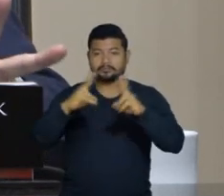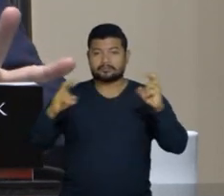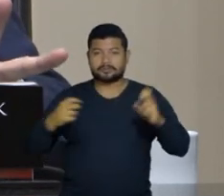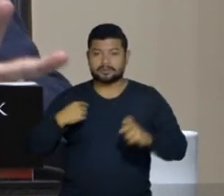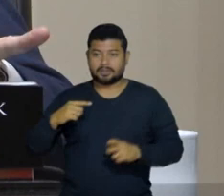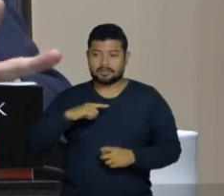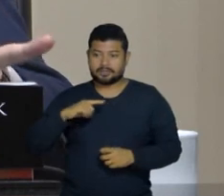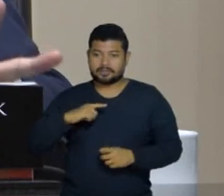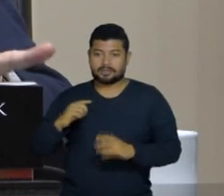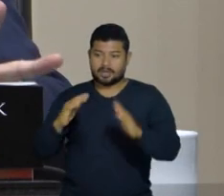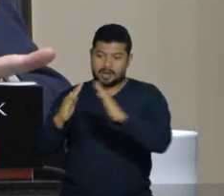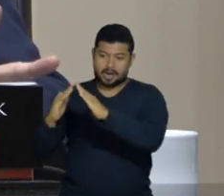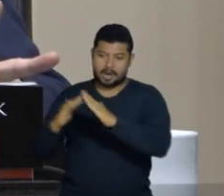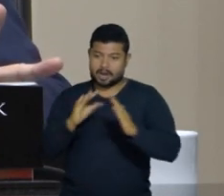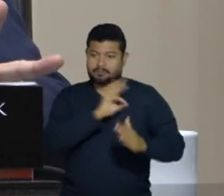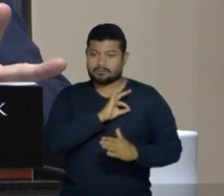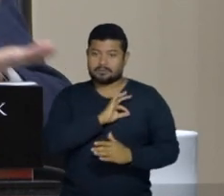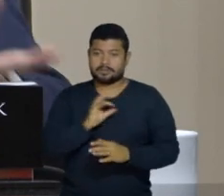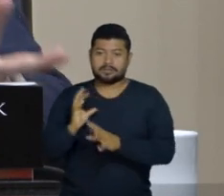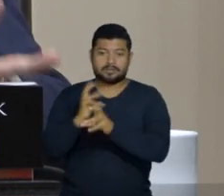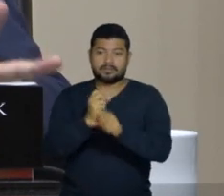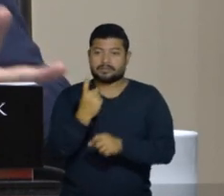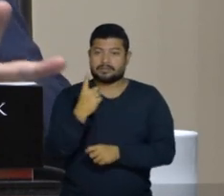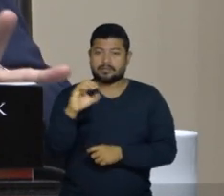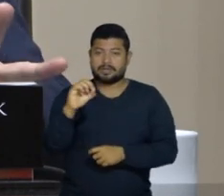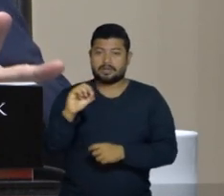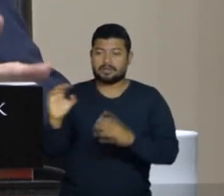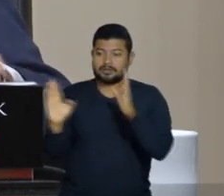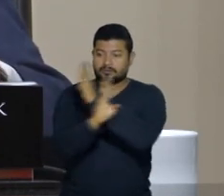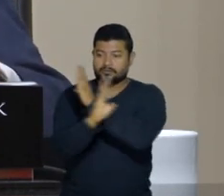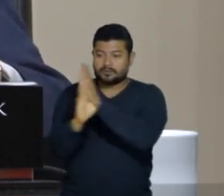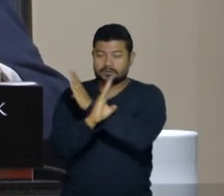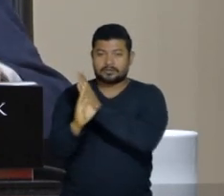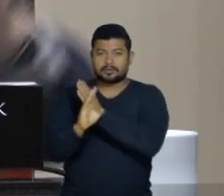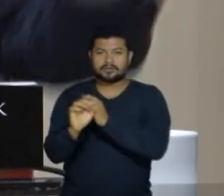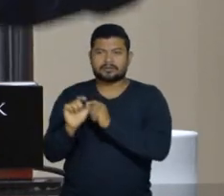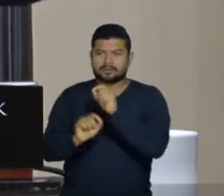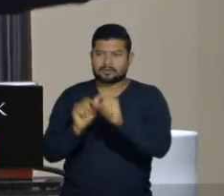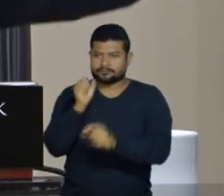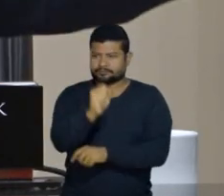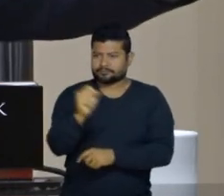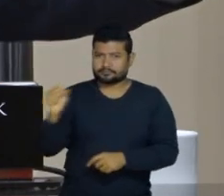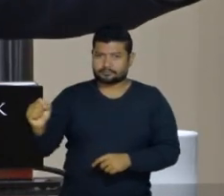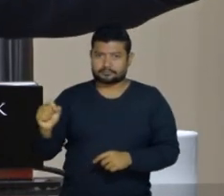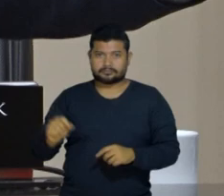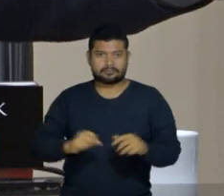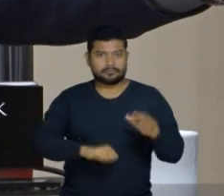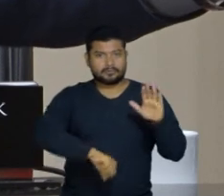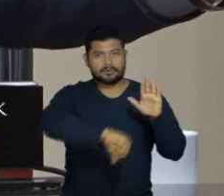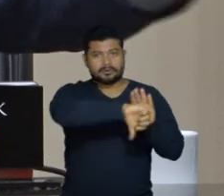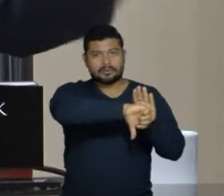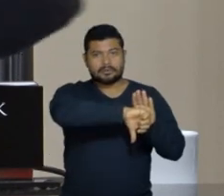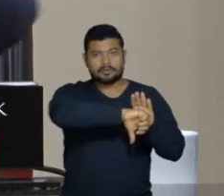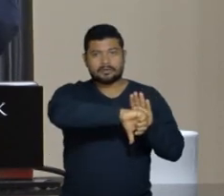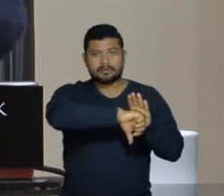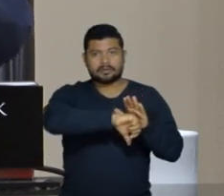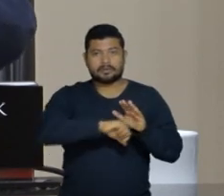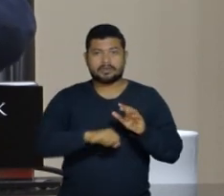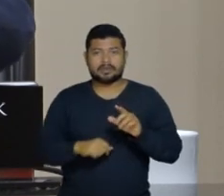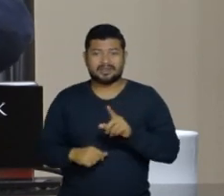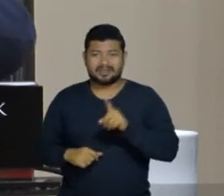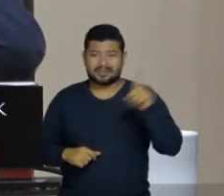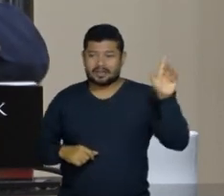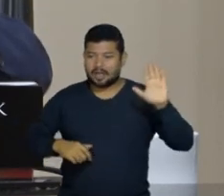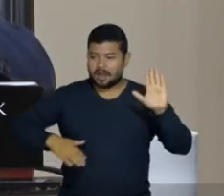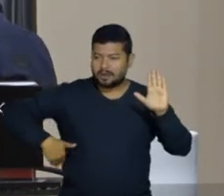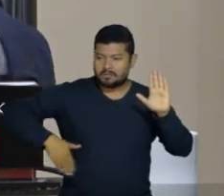delegacias investigando homicídio. Ora, o crime lá da praia, do